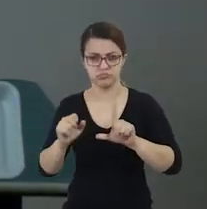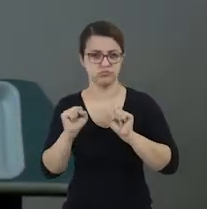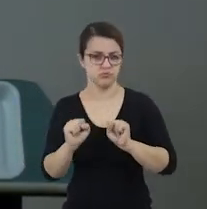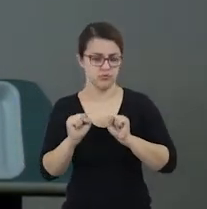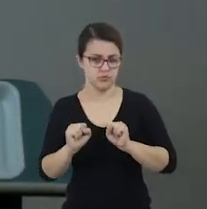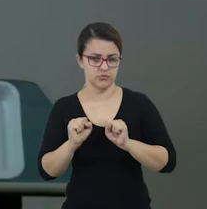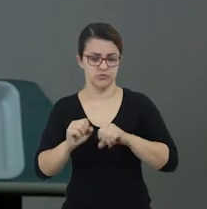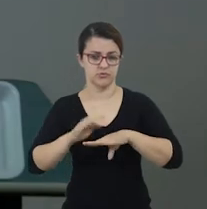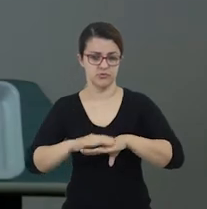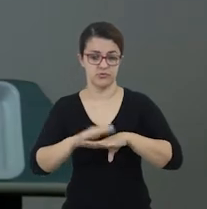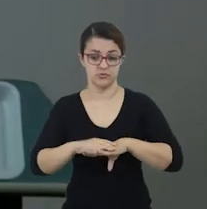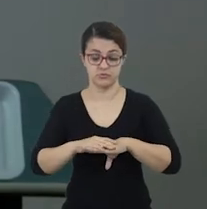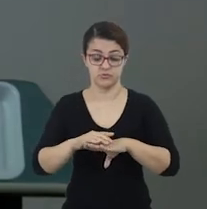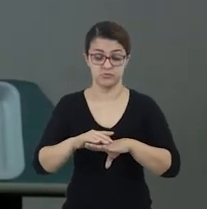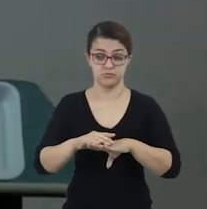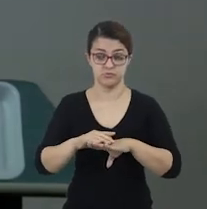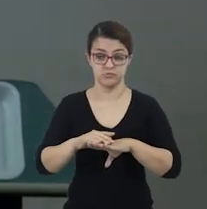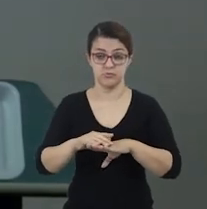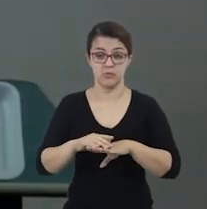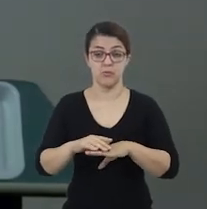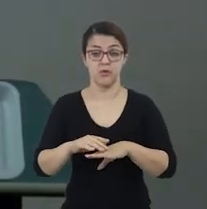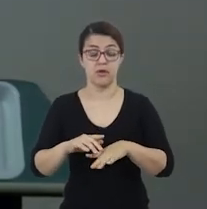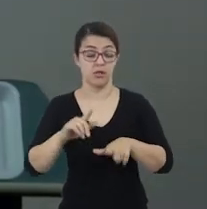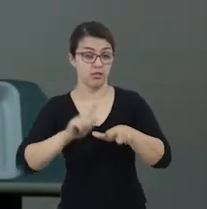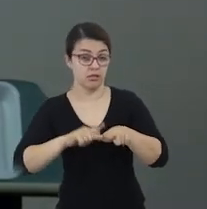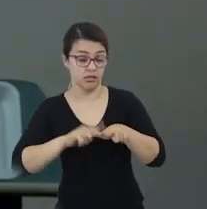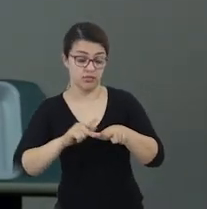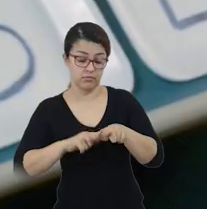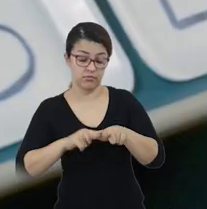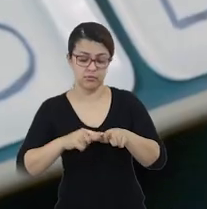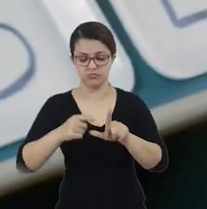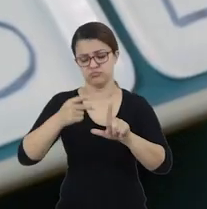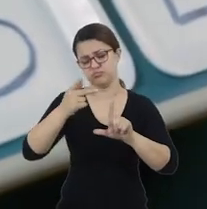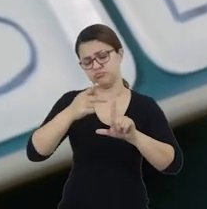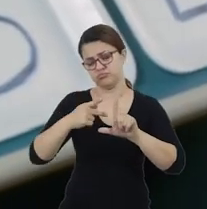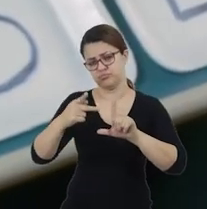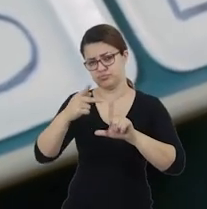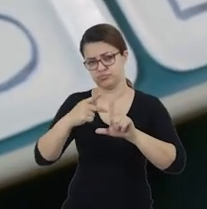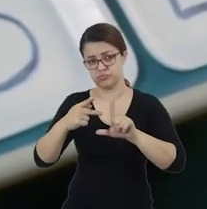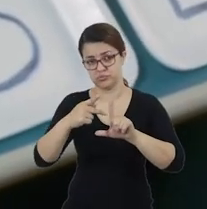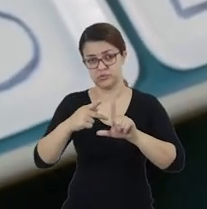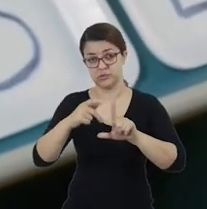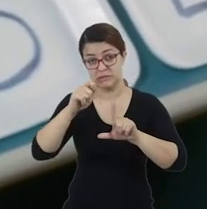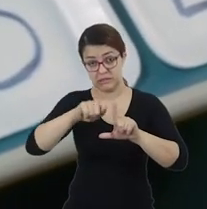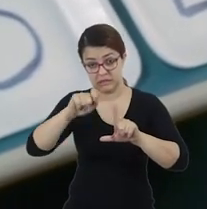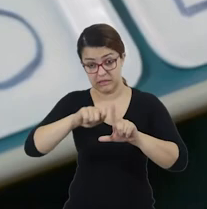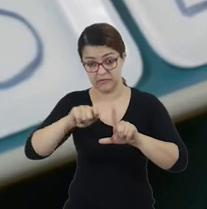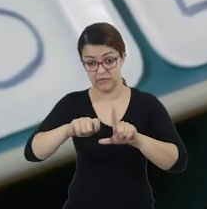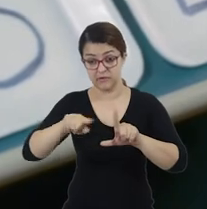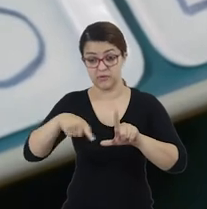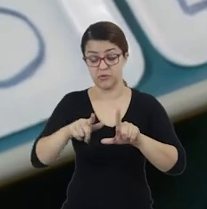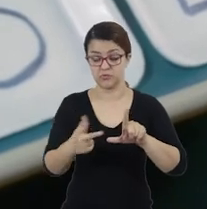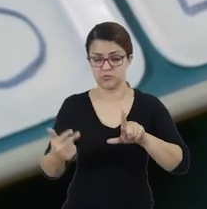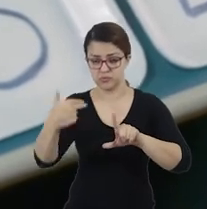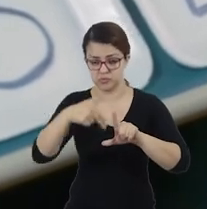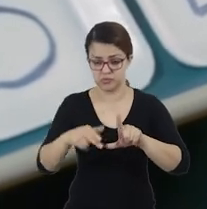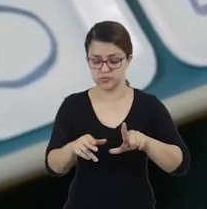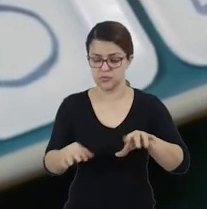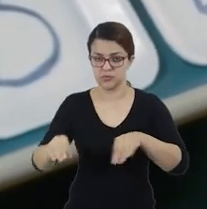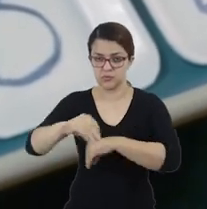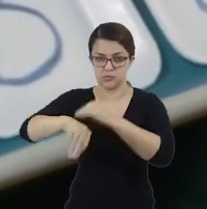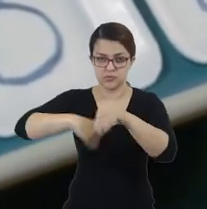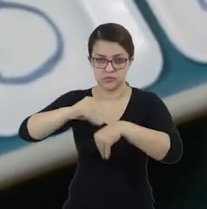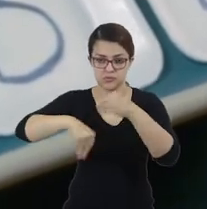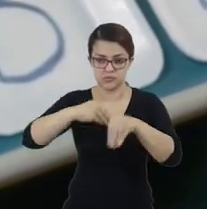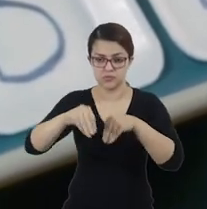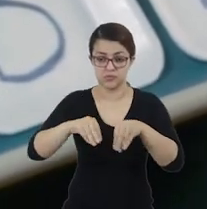Depois, embaralhe essas letras e peça para que a criança verifique se ela reconhece que